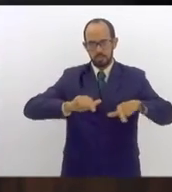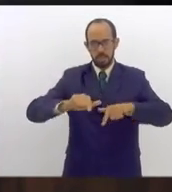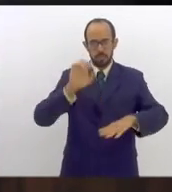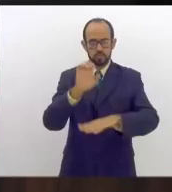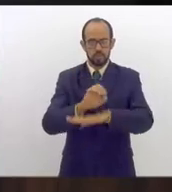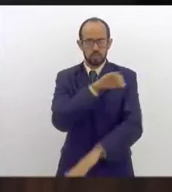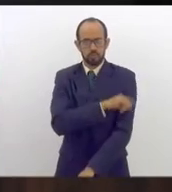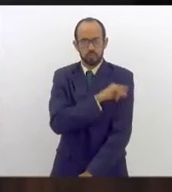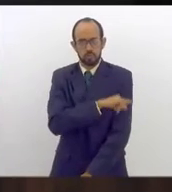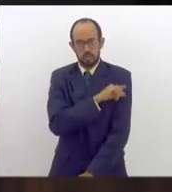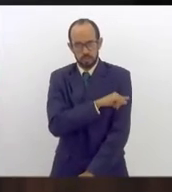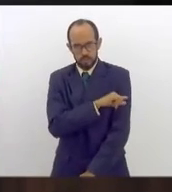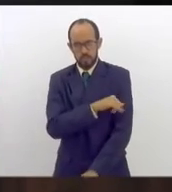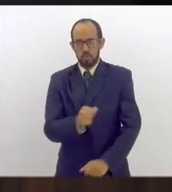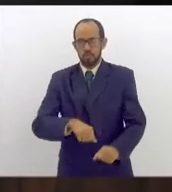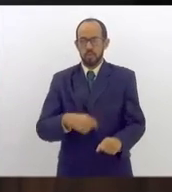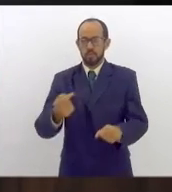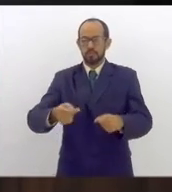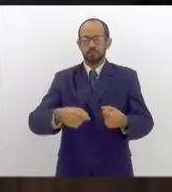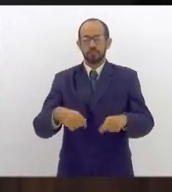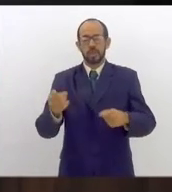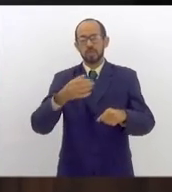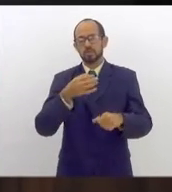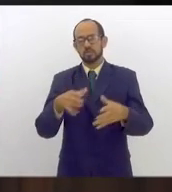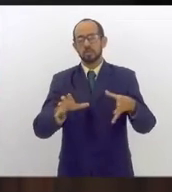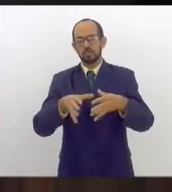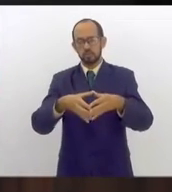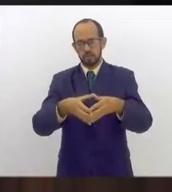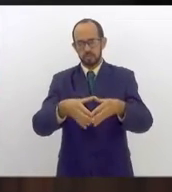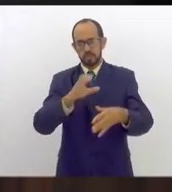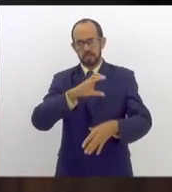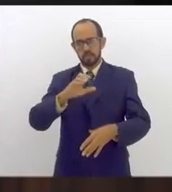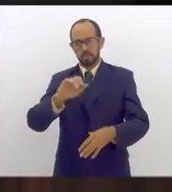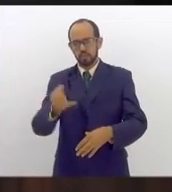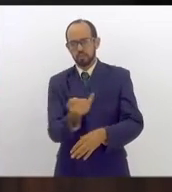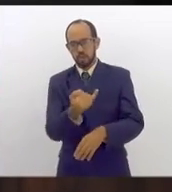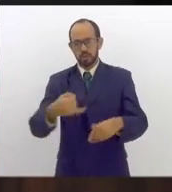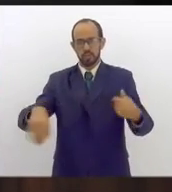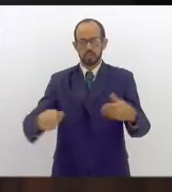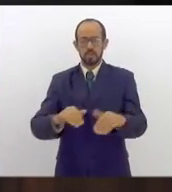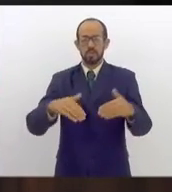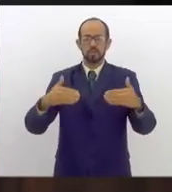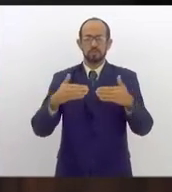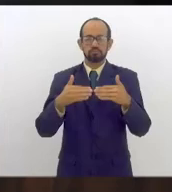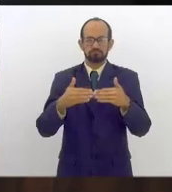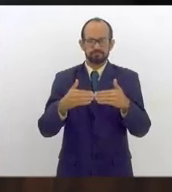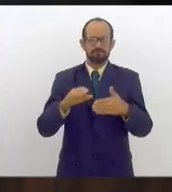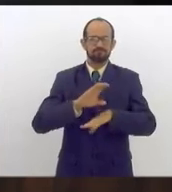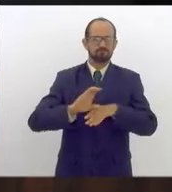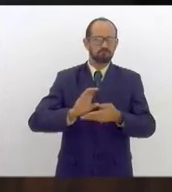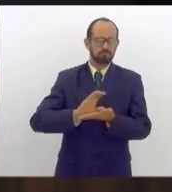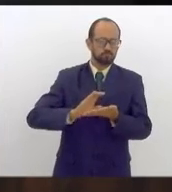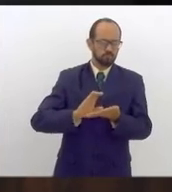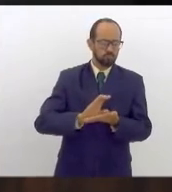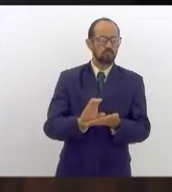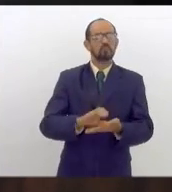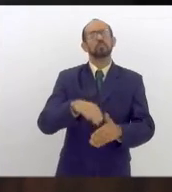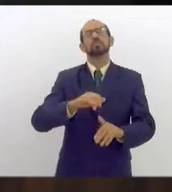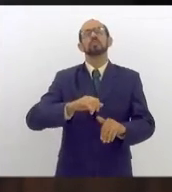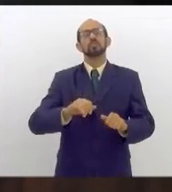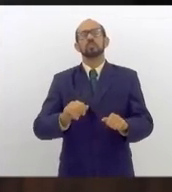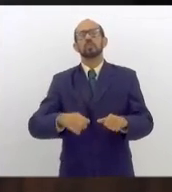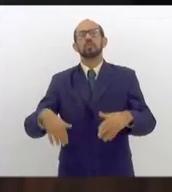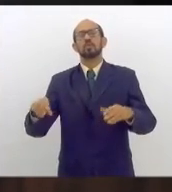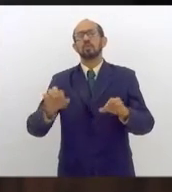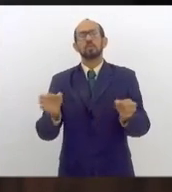do Rio de Janeiro. Pareceres das comissões de Constituição e Justiça pela constitucionalidade com emendas, concluindo por substitutivo